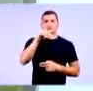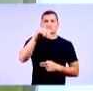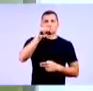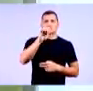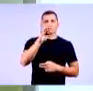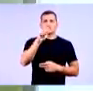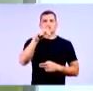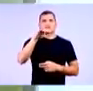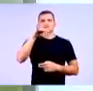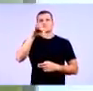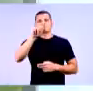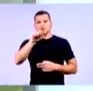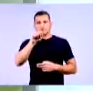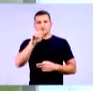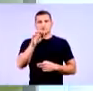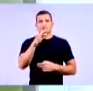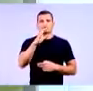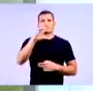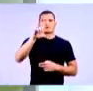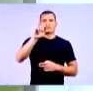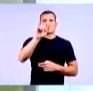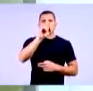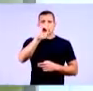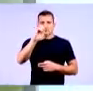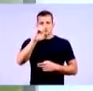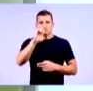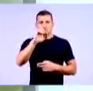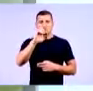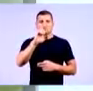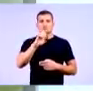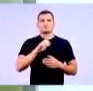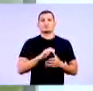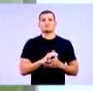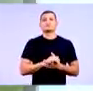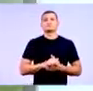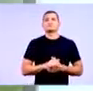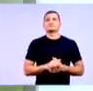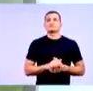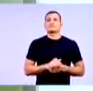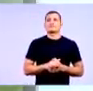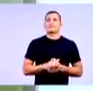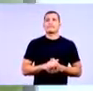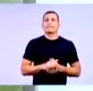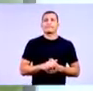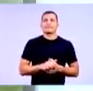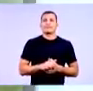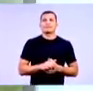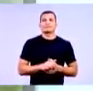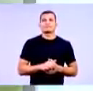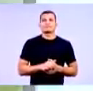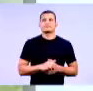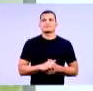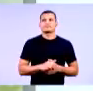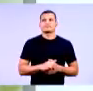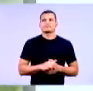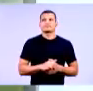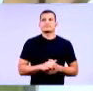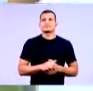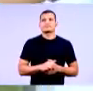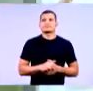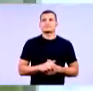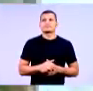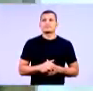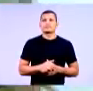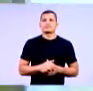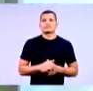classe. Tá? Então, o objeto é um determinado indivíduo daquela classe que ele está sendo visualizado naquele momento. Certinho? Então, só para a